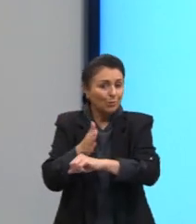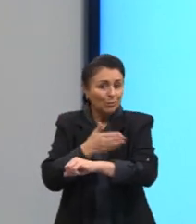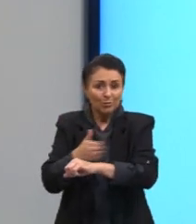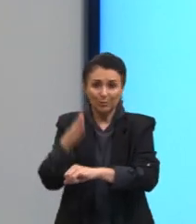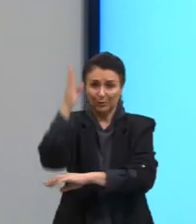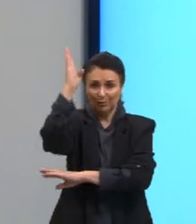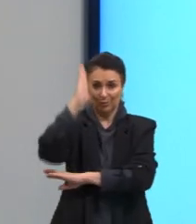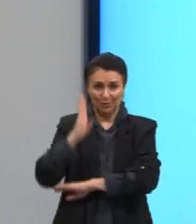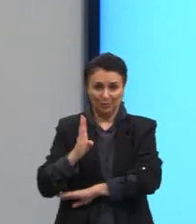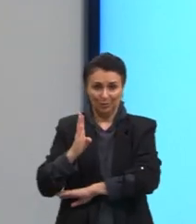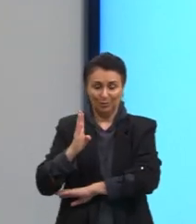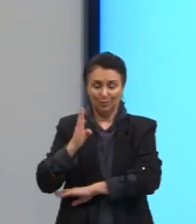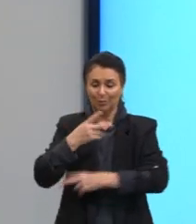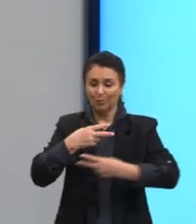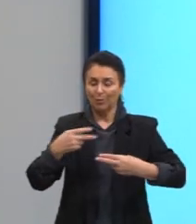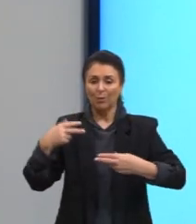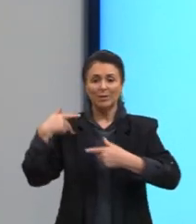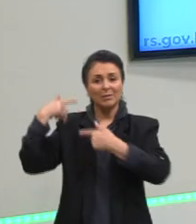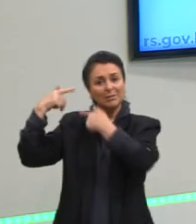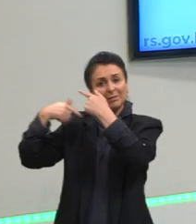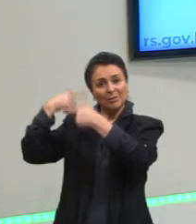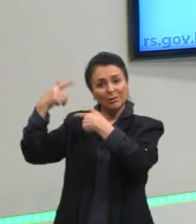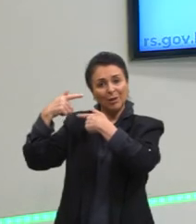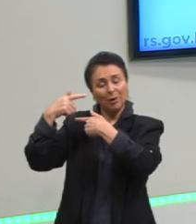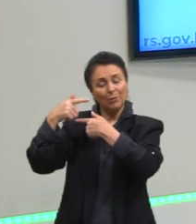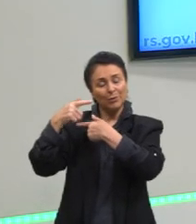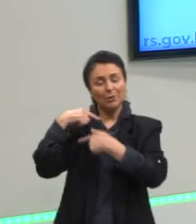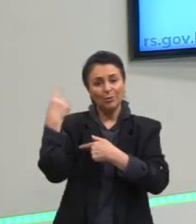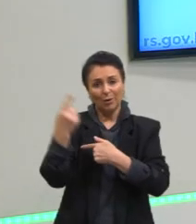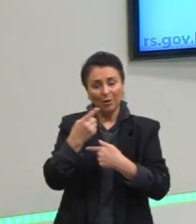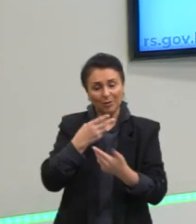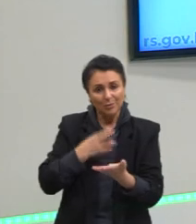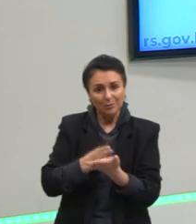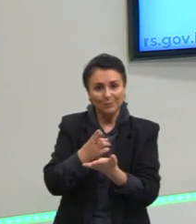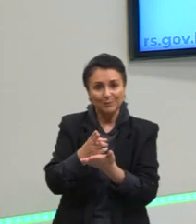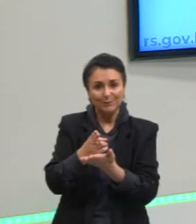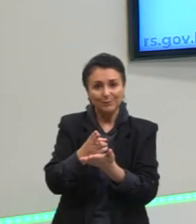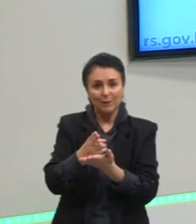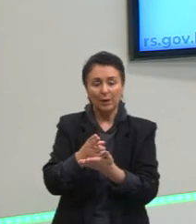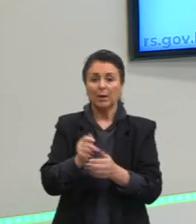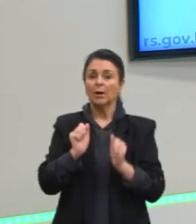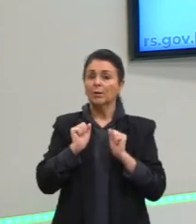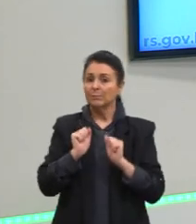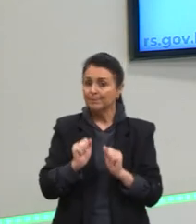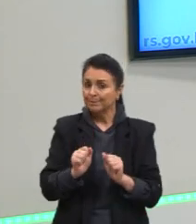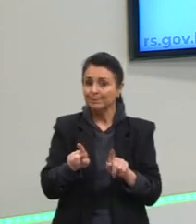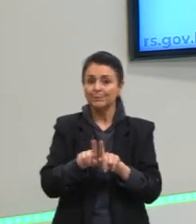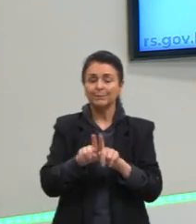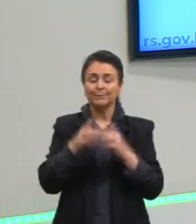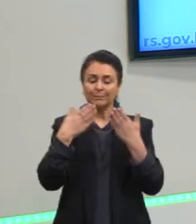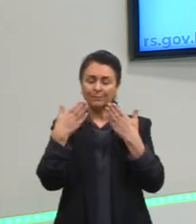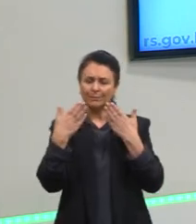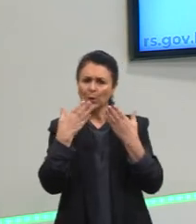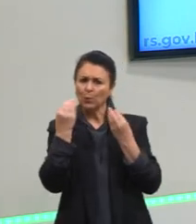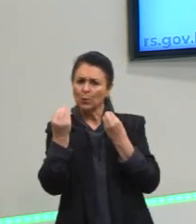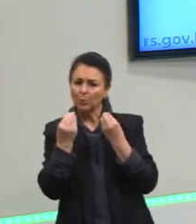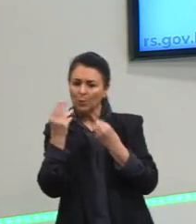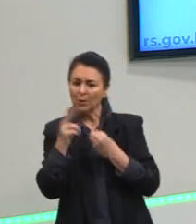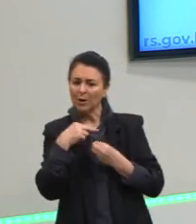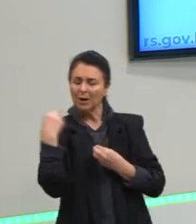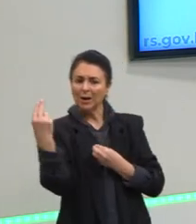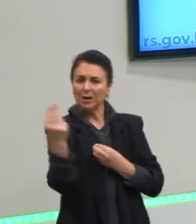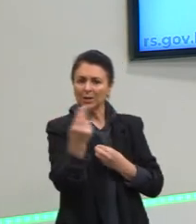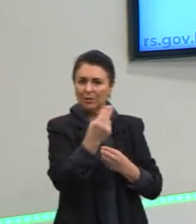tradicional Agimos de forma tradicional e aqui nós podemos também fazer uma análise né da como a nossa sociedade